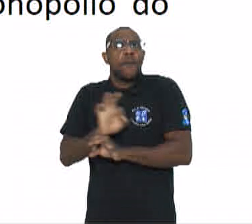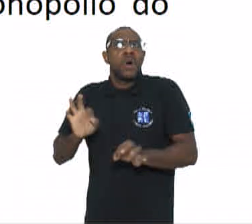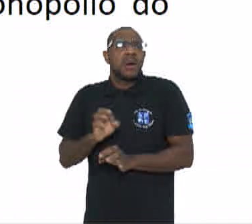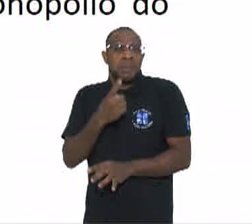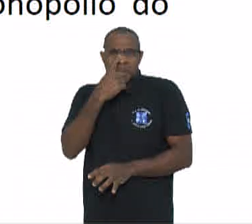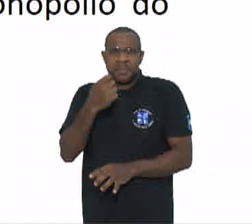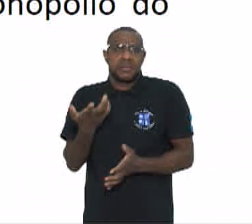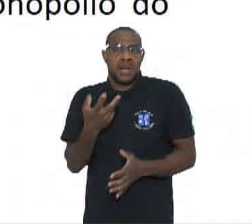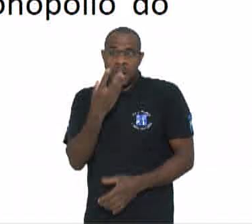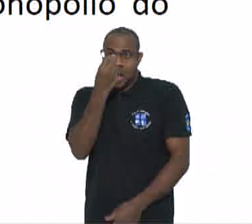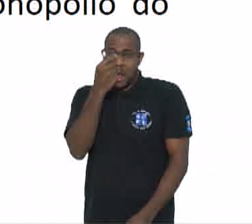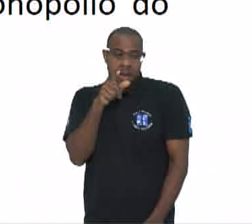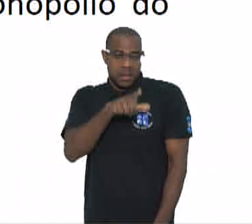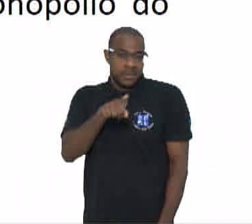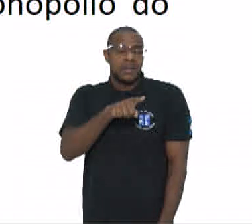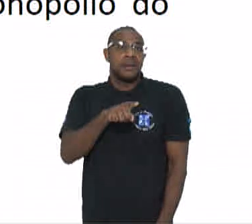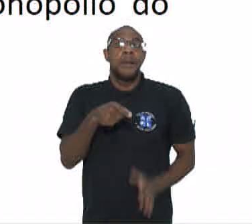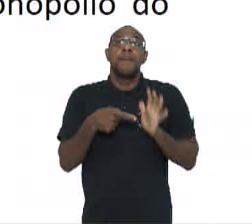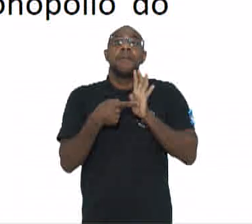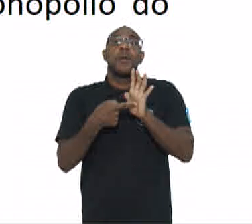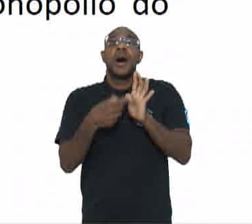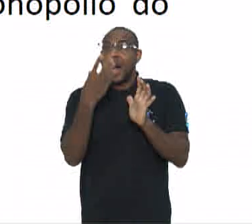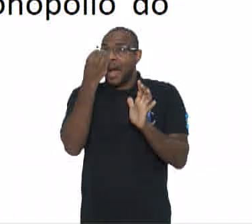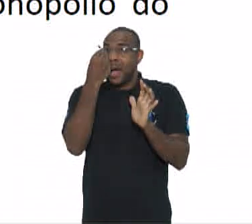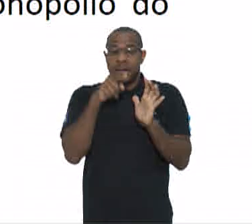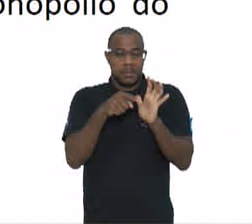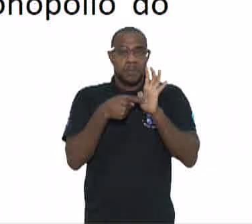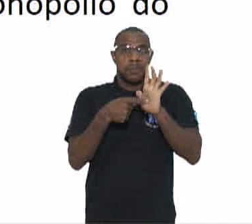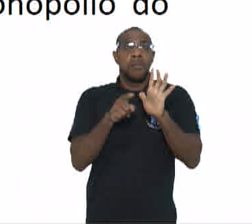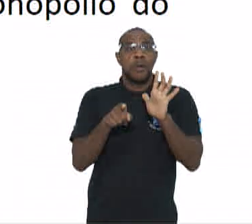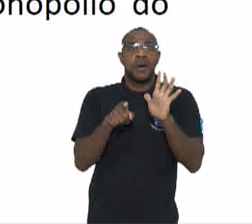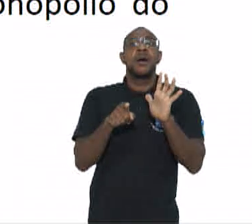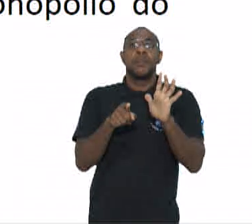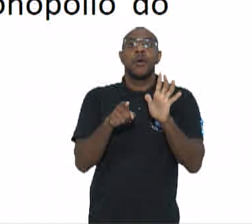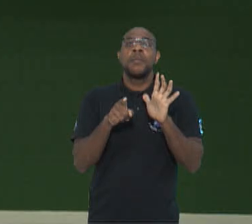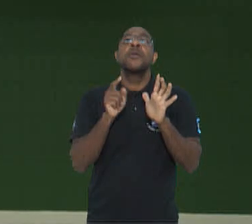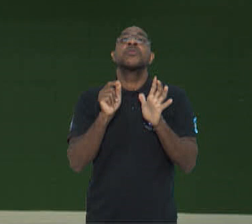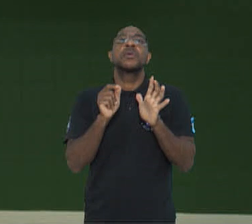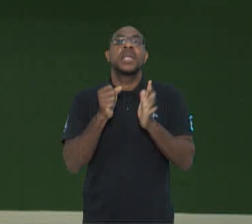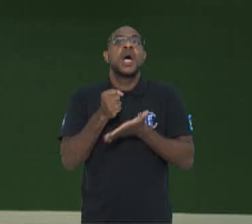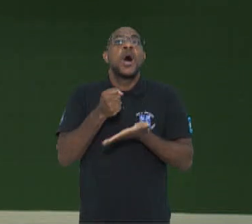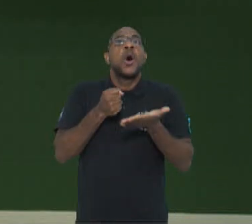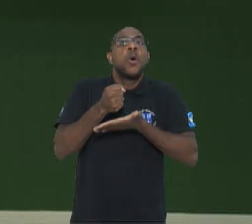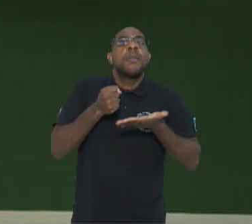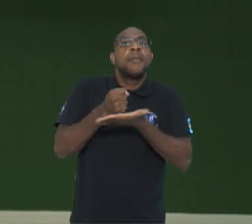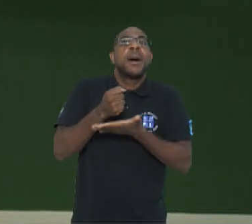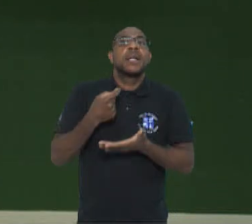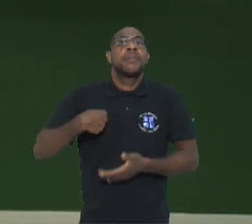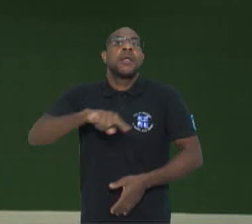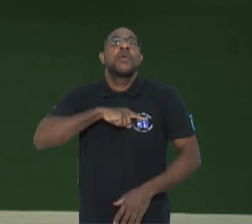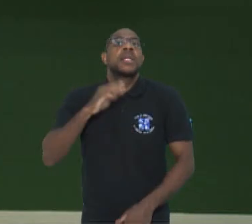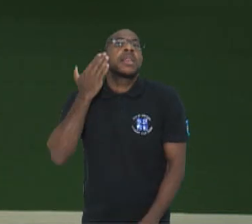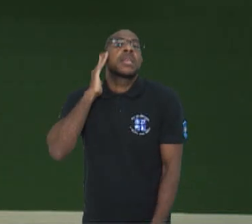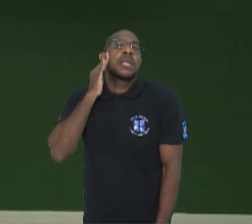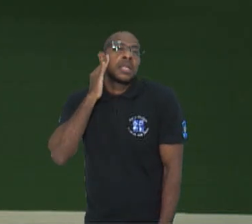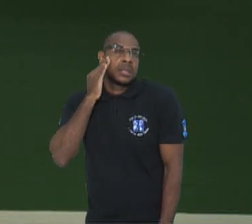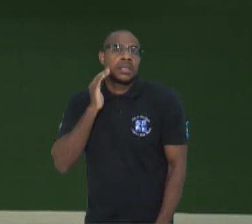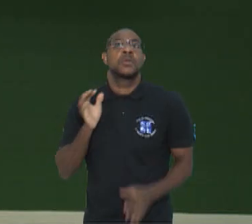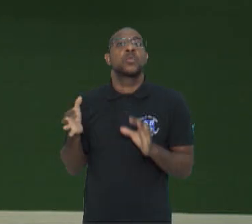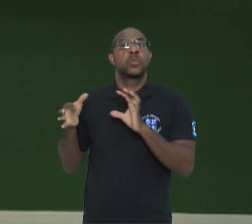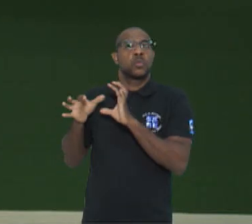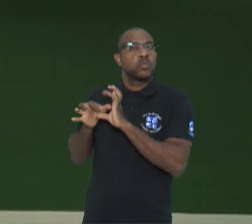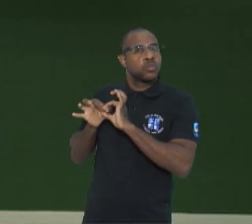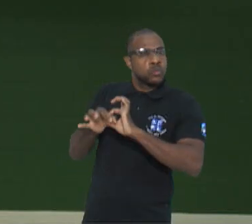Então, a imagem, ela traz sim subsídios aí para a gente entender um pouco mais desse